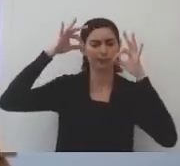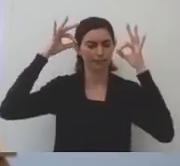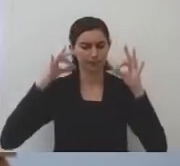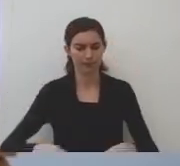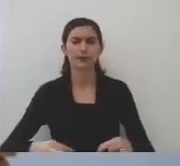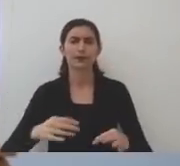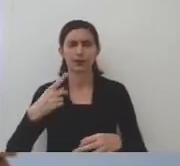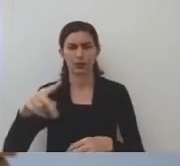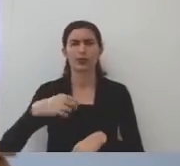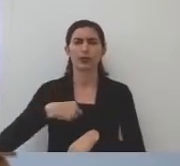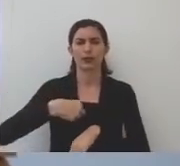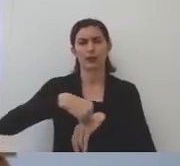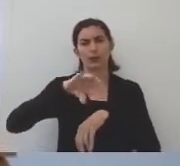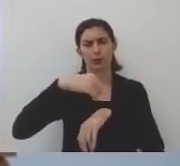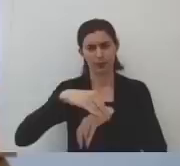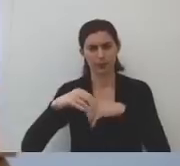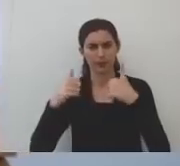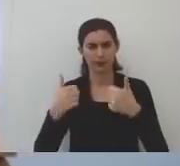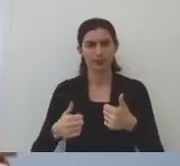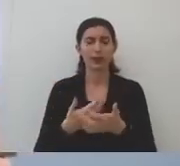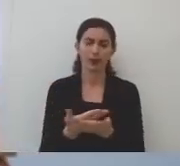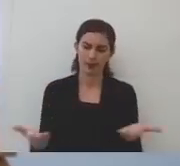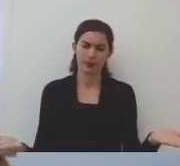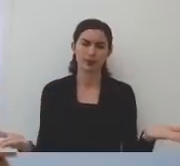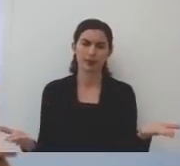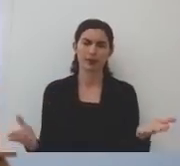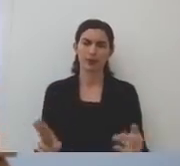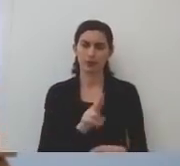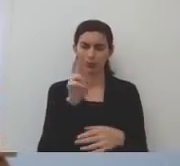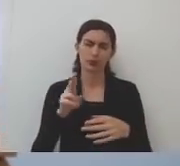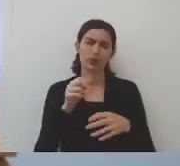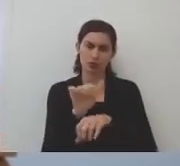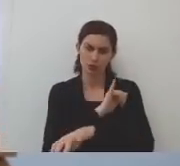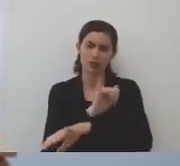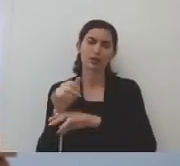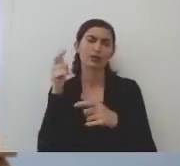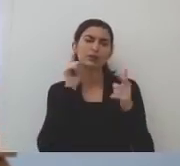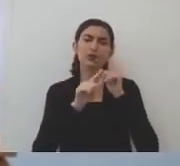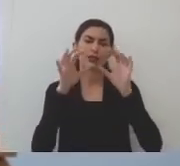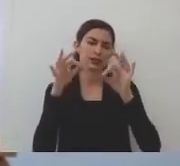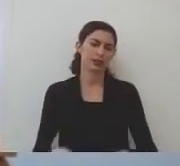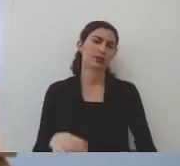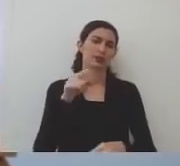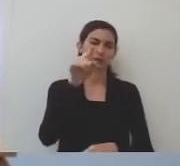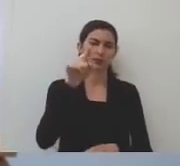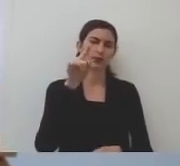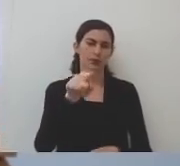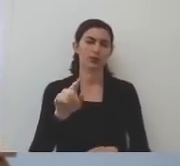efetivamente aquilo que está sendo posto. E você utilizando essas estratégias, com certeza você vai